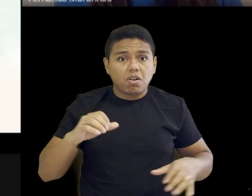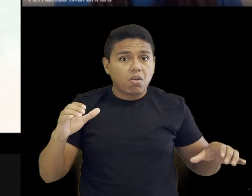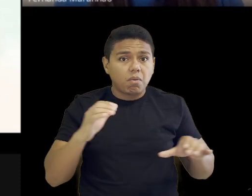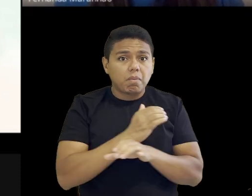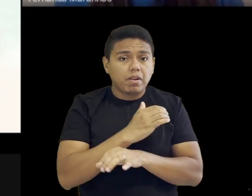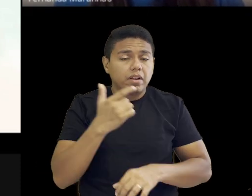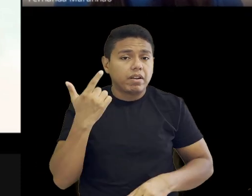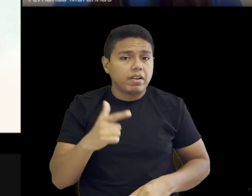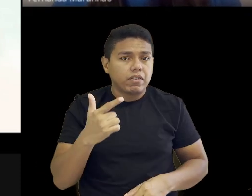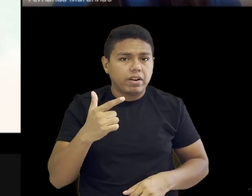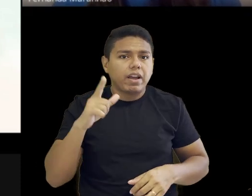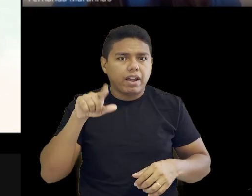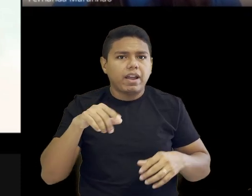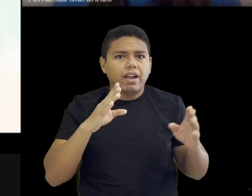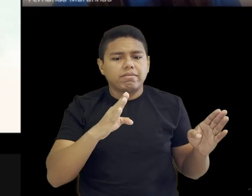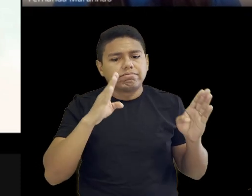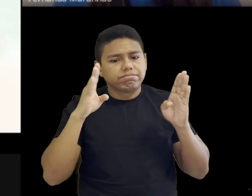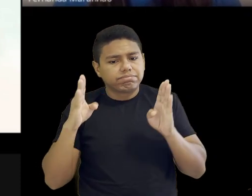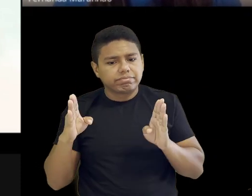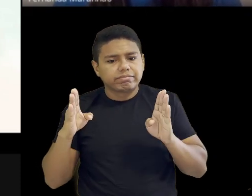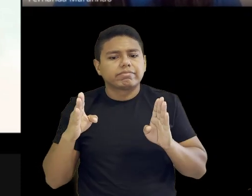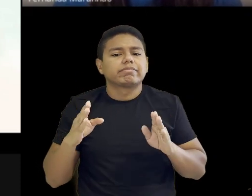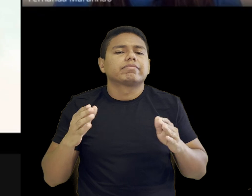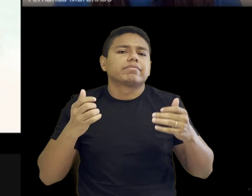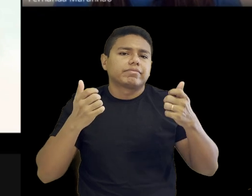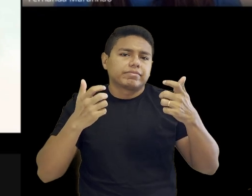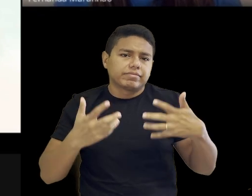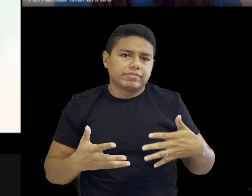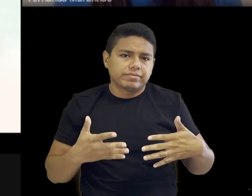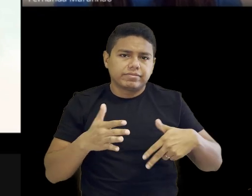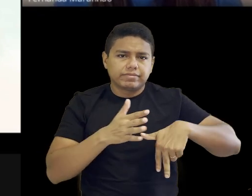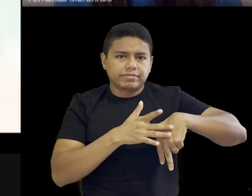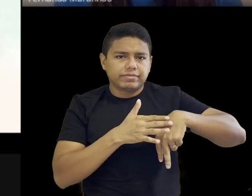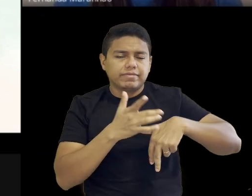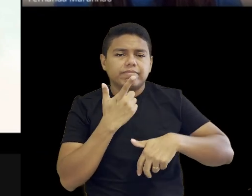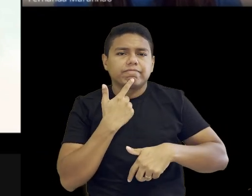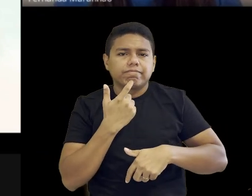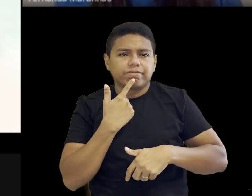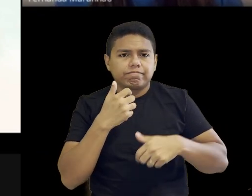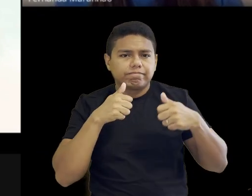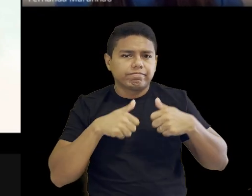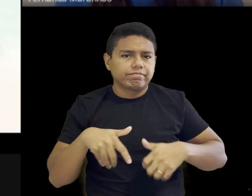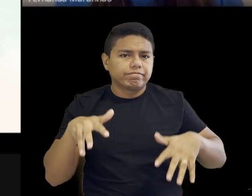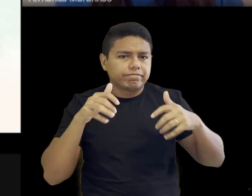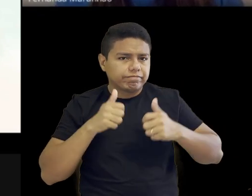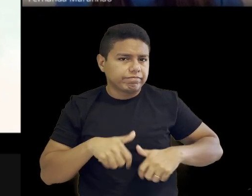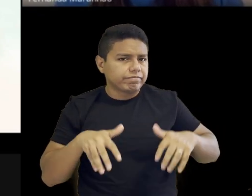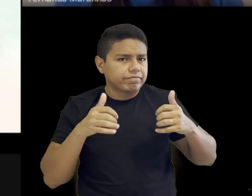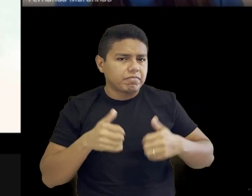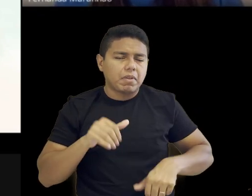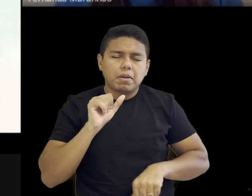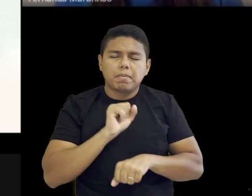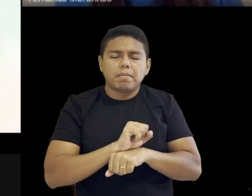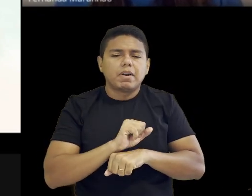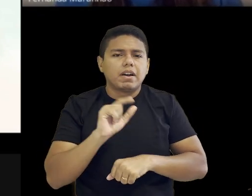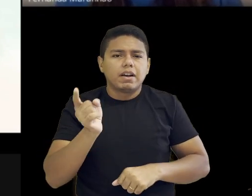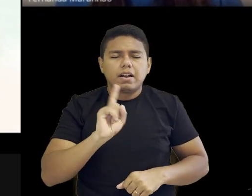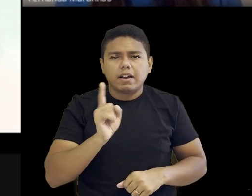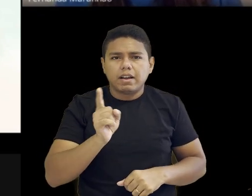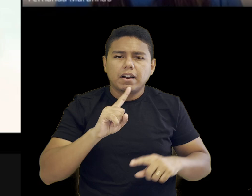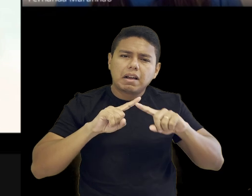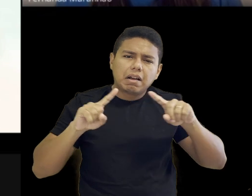O abortamento incompleto, que é a nossa próxima coluna, ele vai ter uma paciente com sangramento que não